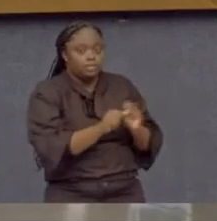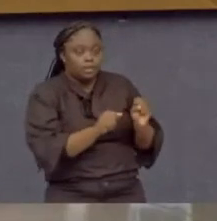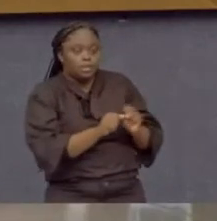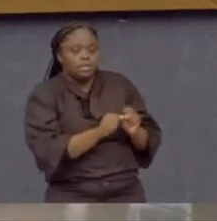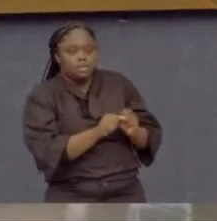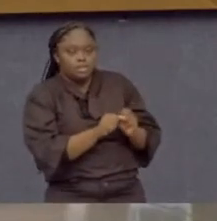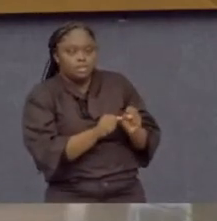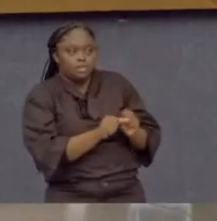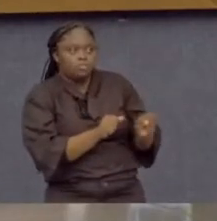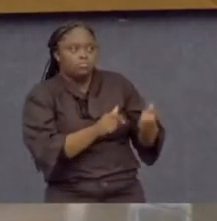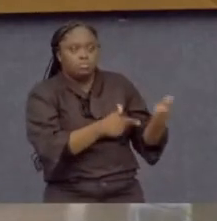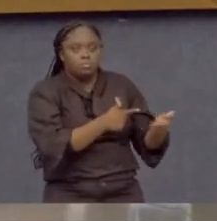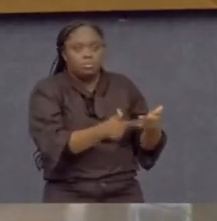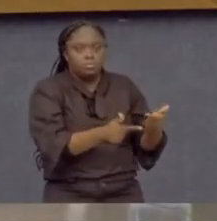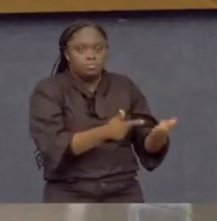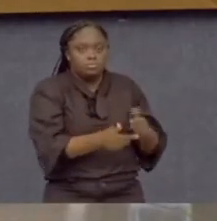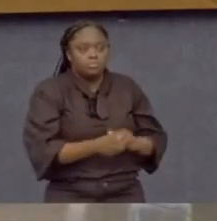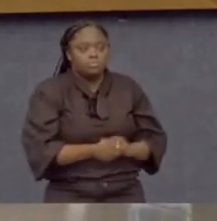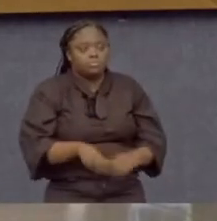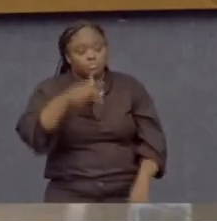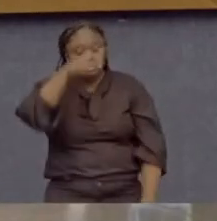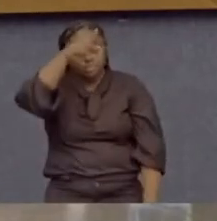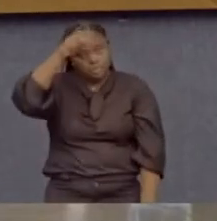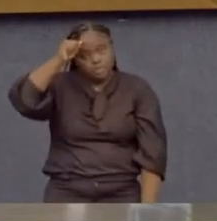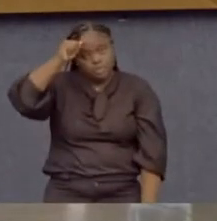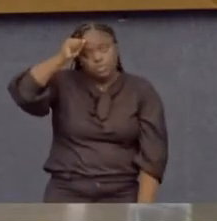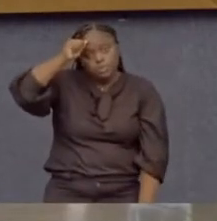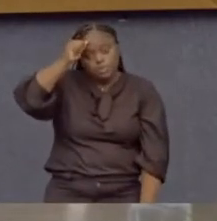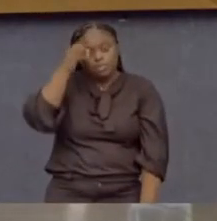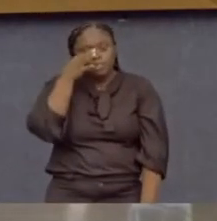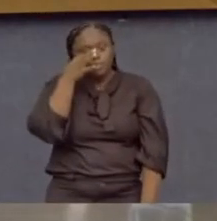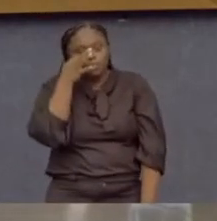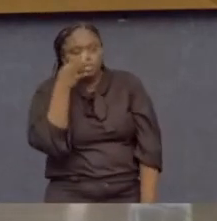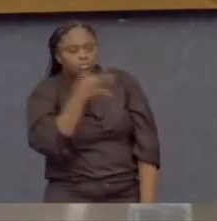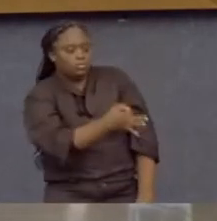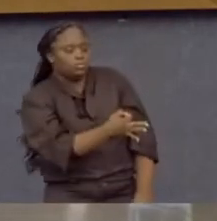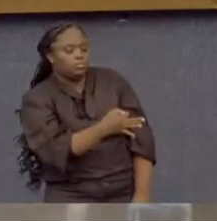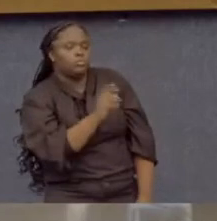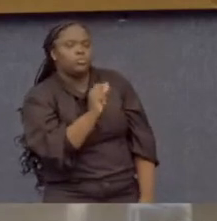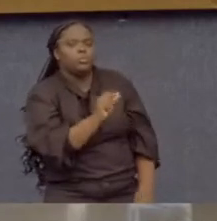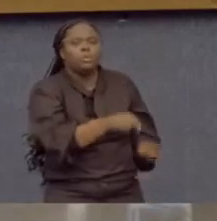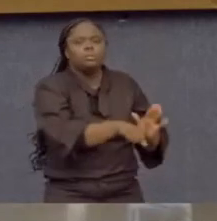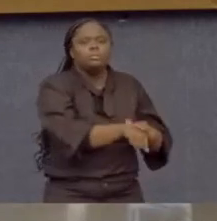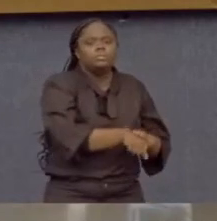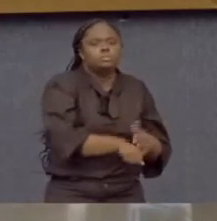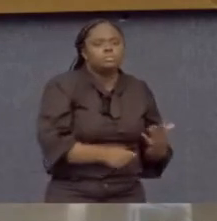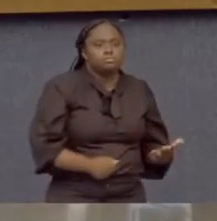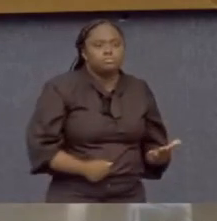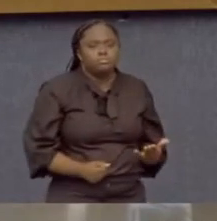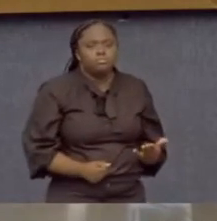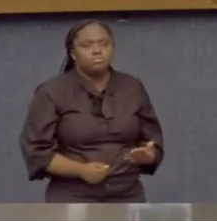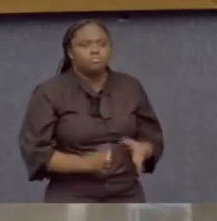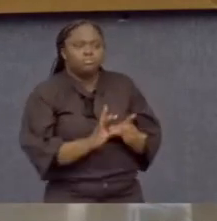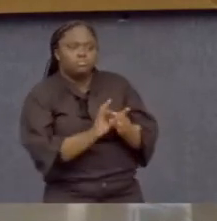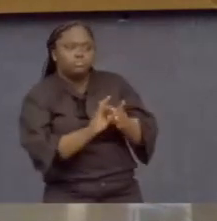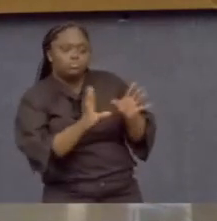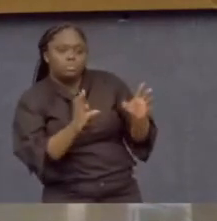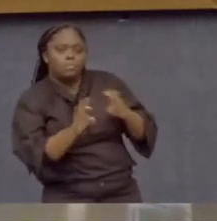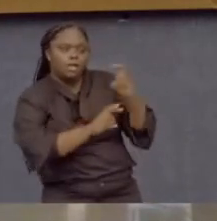empreendimento, a prefeitura vai estar atenta ao que vai fazer. Nos autorizar o parque,